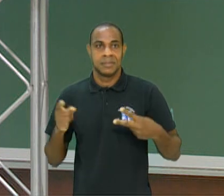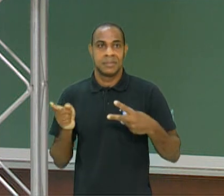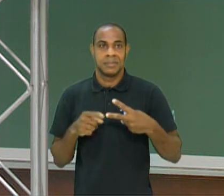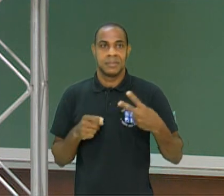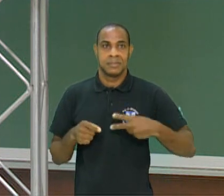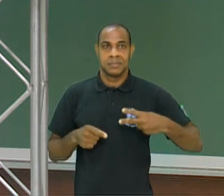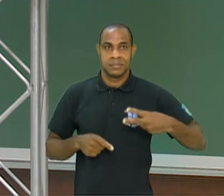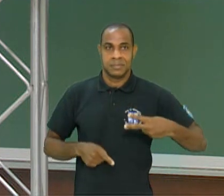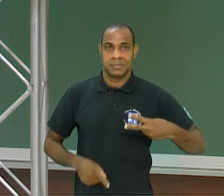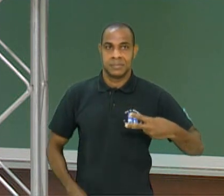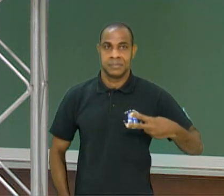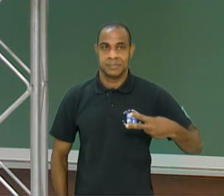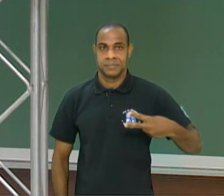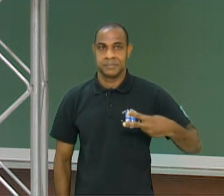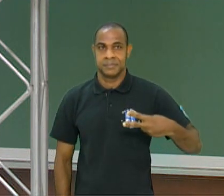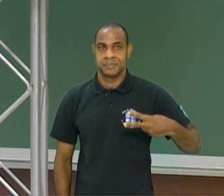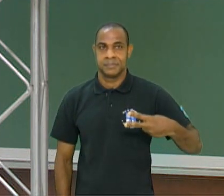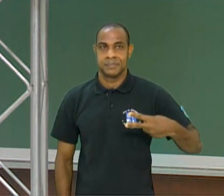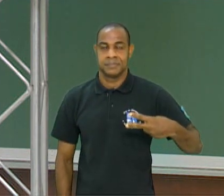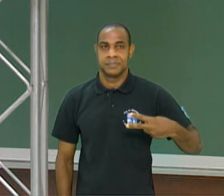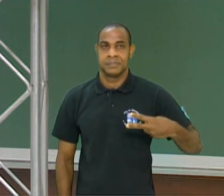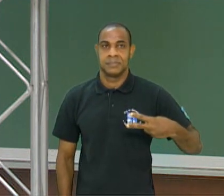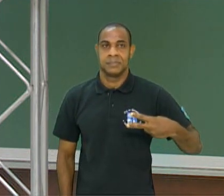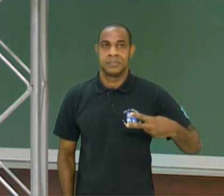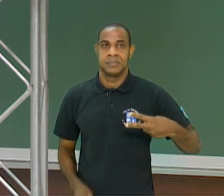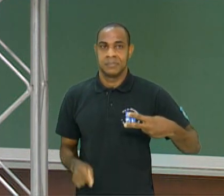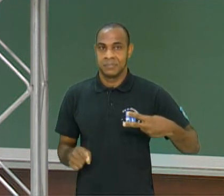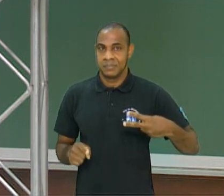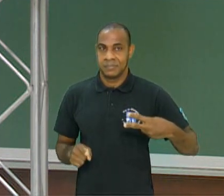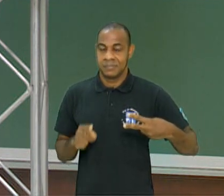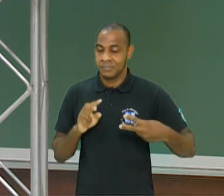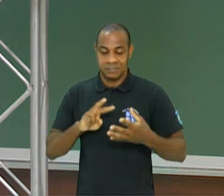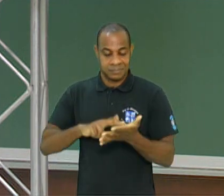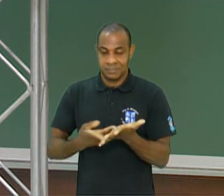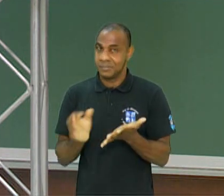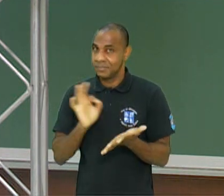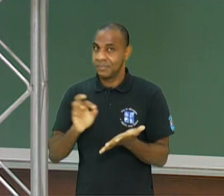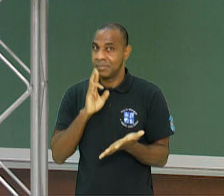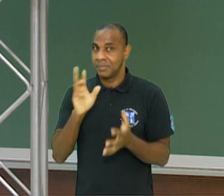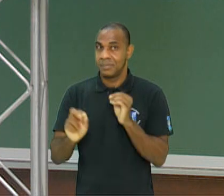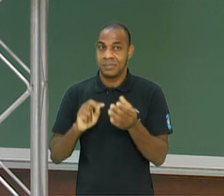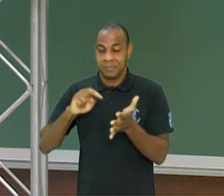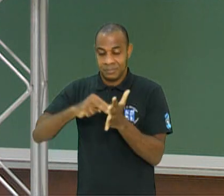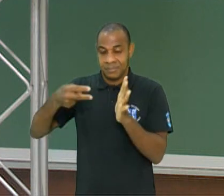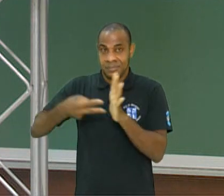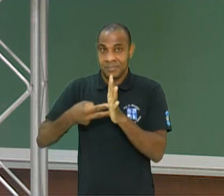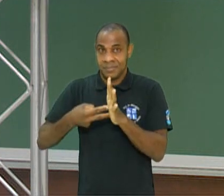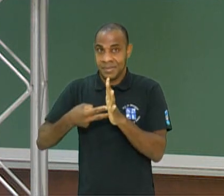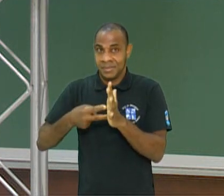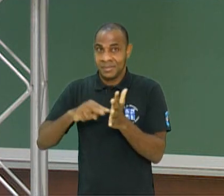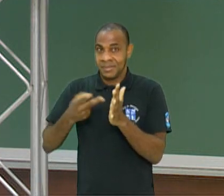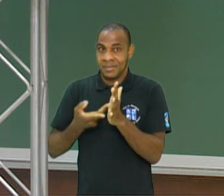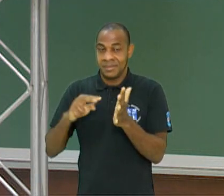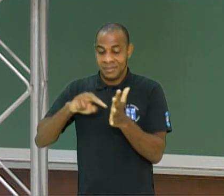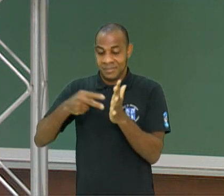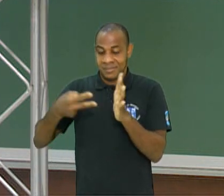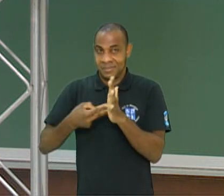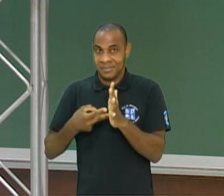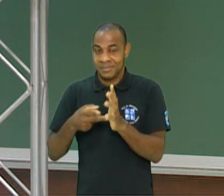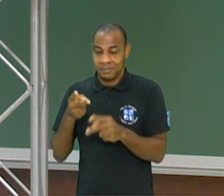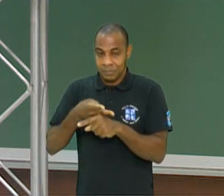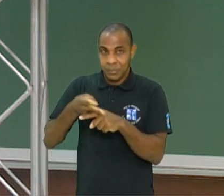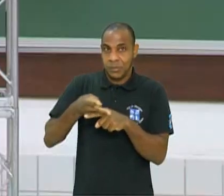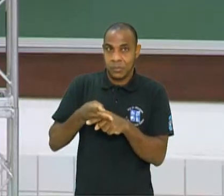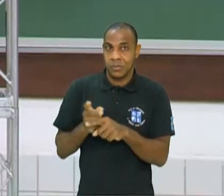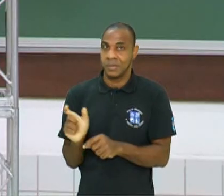the weather is hot or cold. Não vou traduzir, senão vou dar resposta, hein? Procurem o significado de weather, que rapidinho vocês vão saber qual